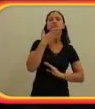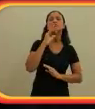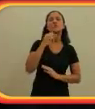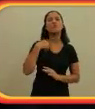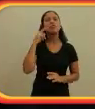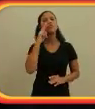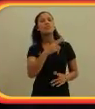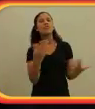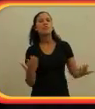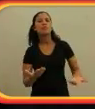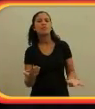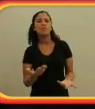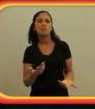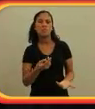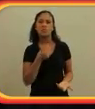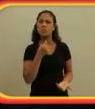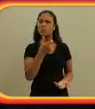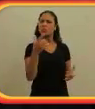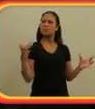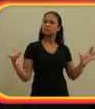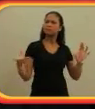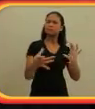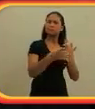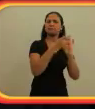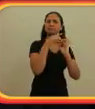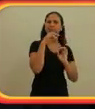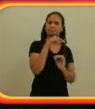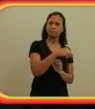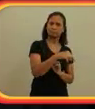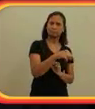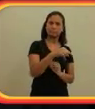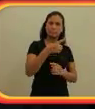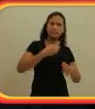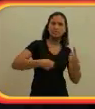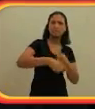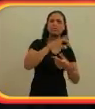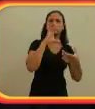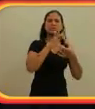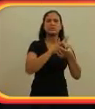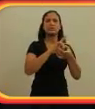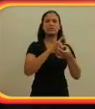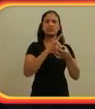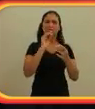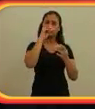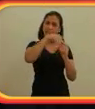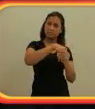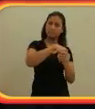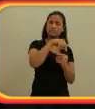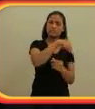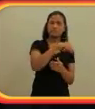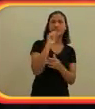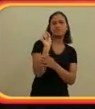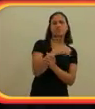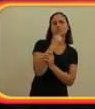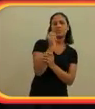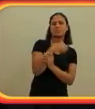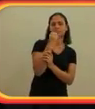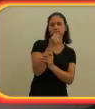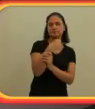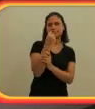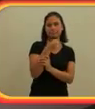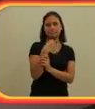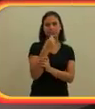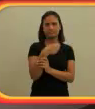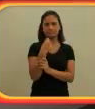isso é uma técnica emergencial a ser usada. Que a yoga é tipo assim, ao meu ver hoje, é quase que